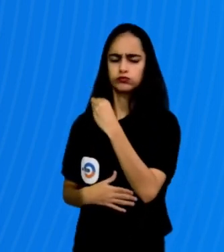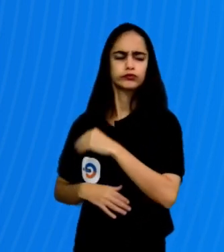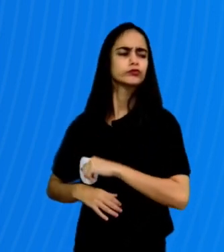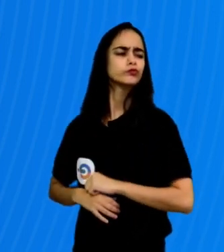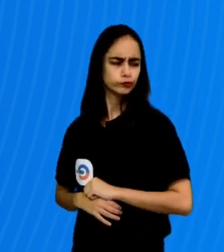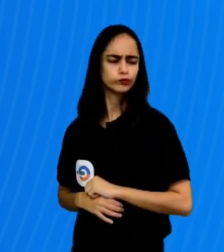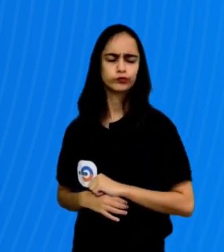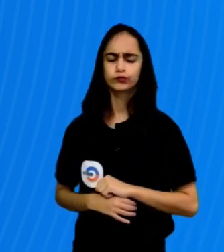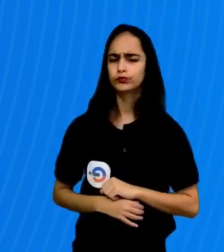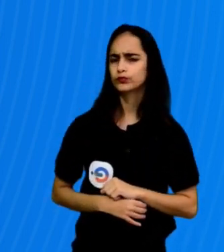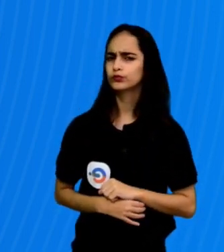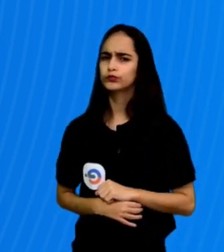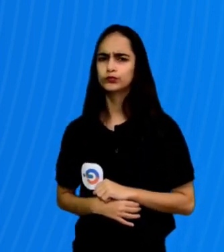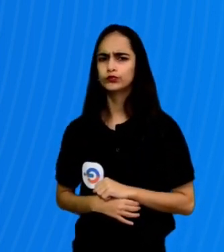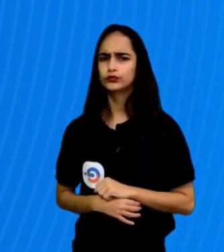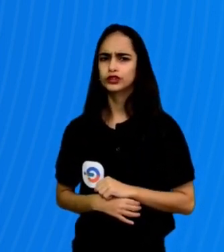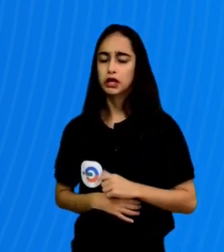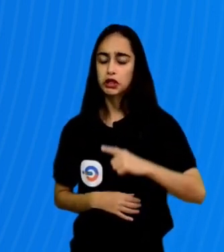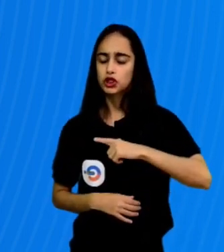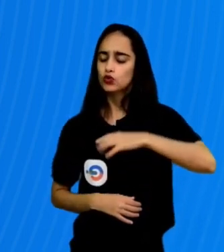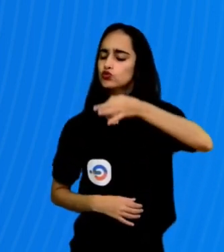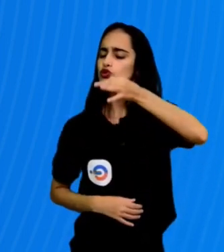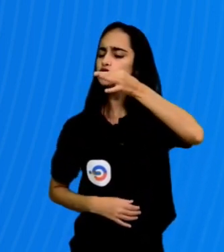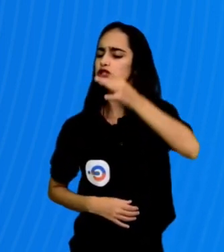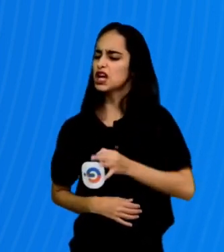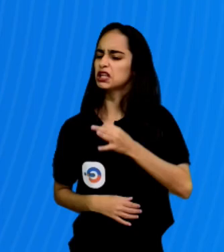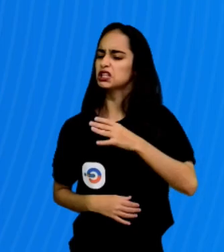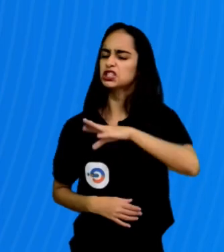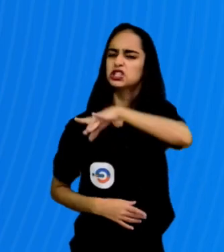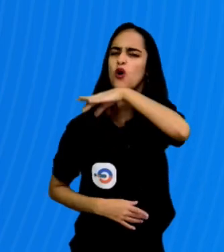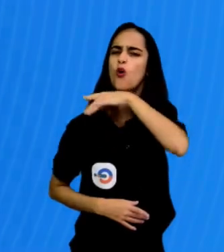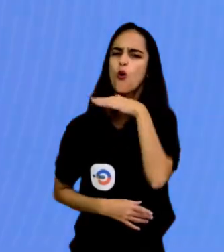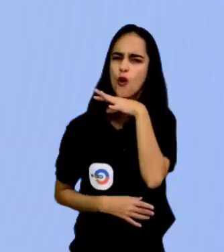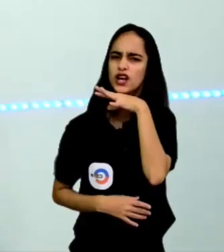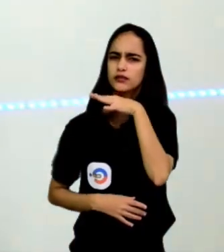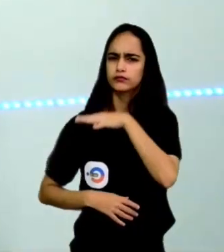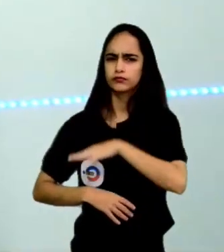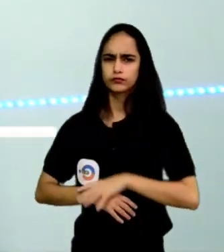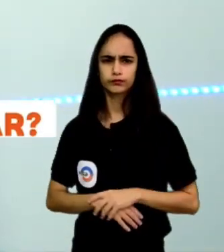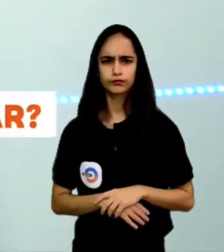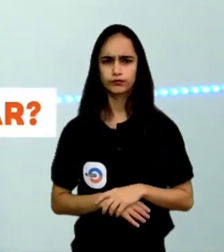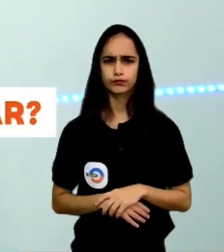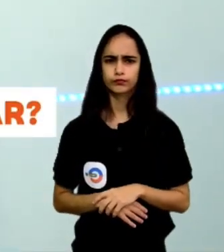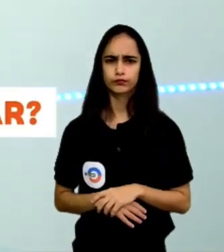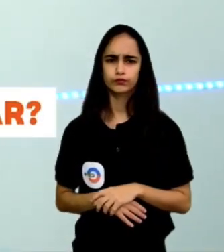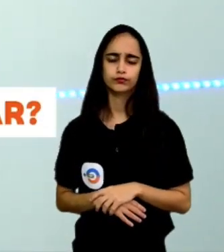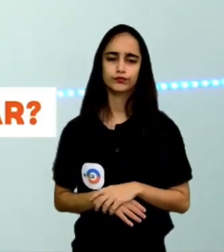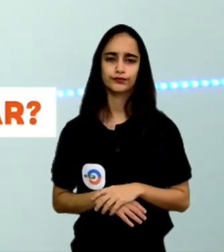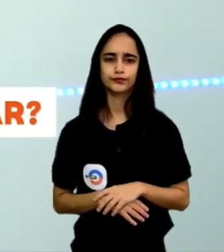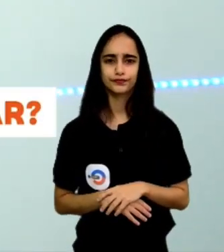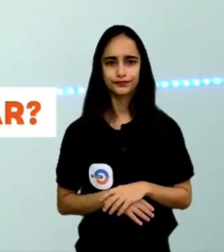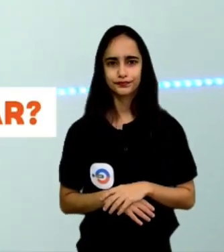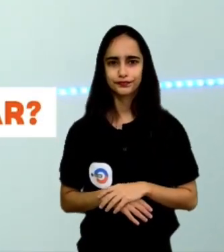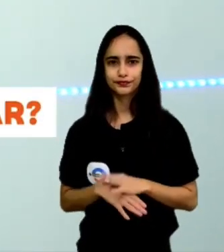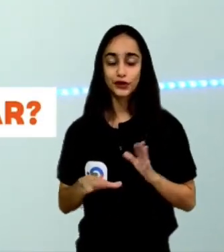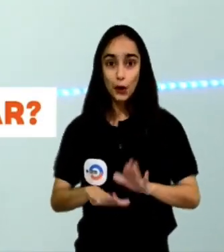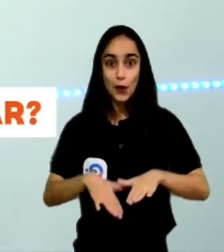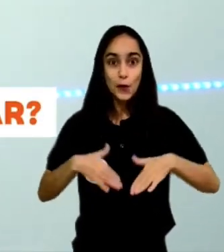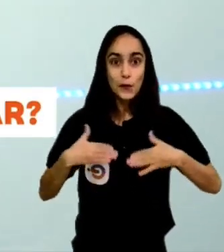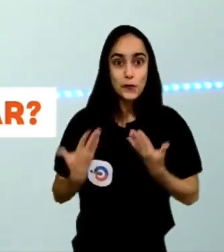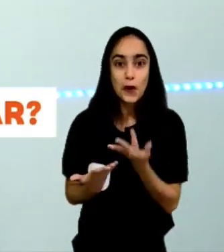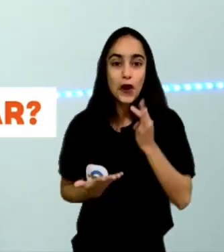dizendo: aposto que eram amargas. Qual a fruta a